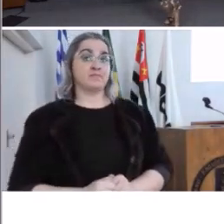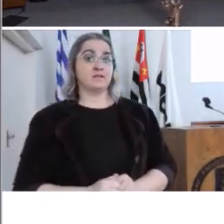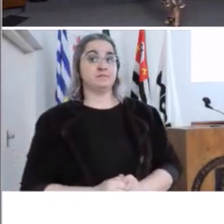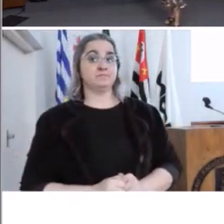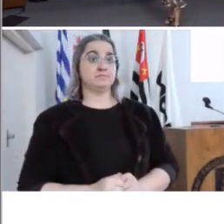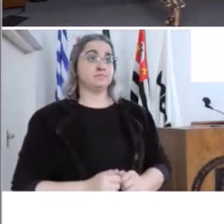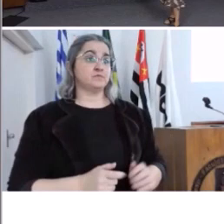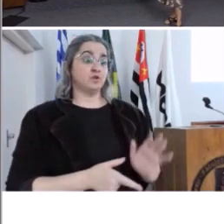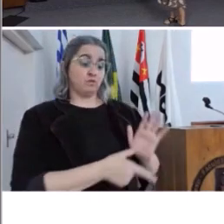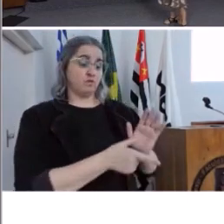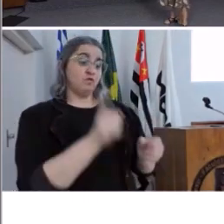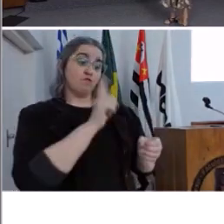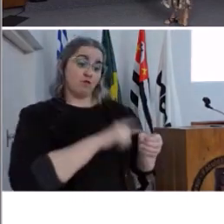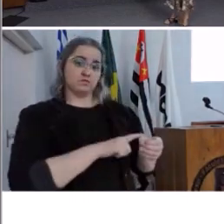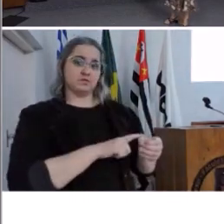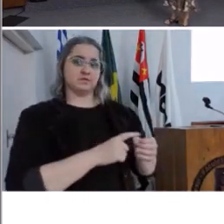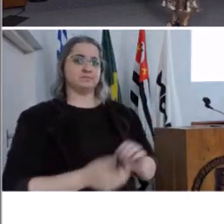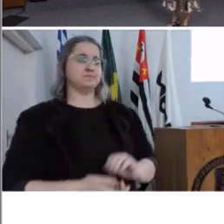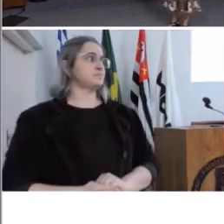Pode voltar, então?